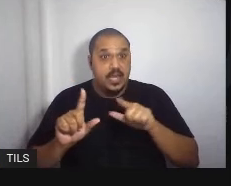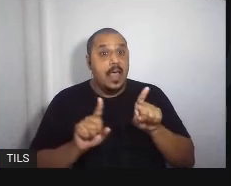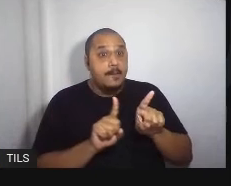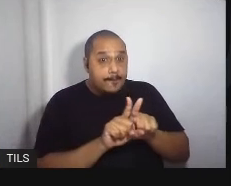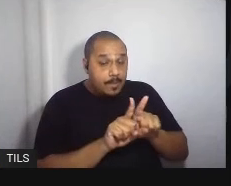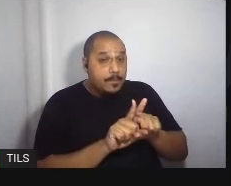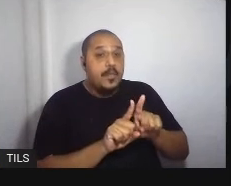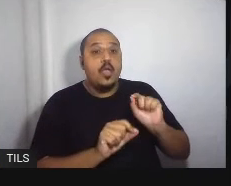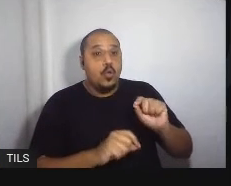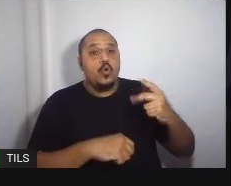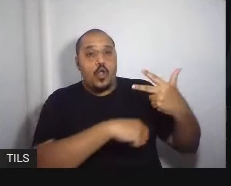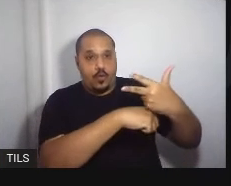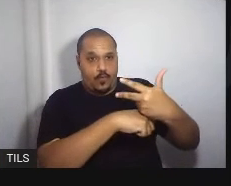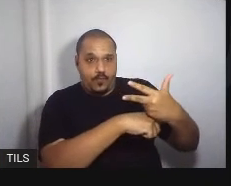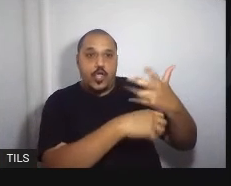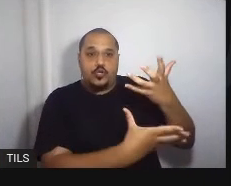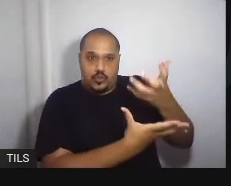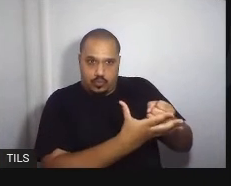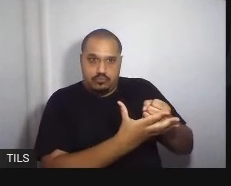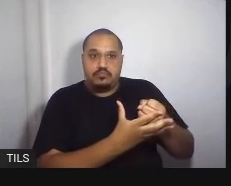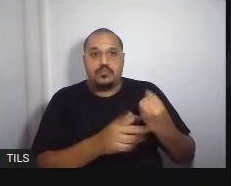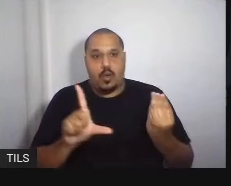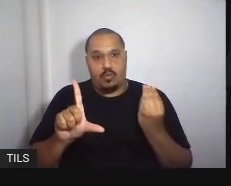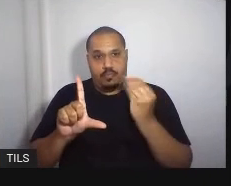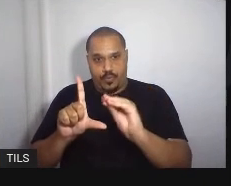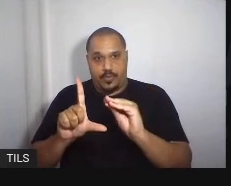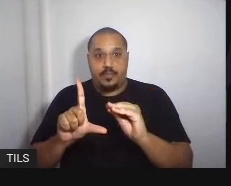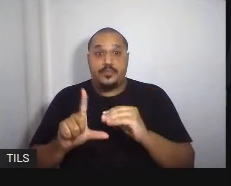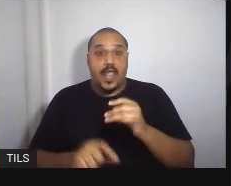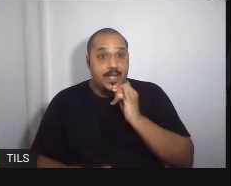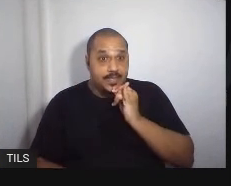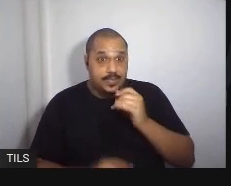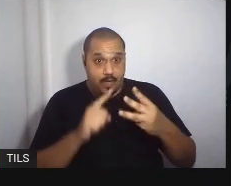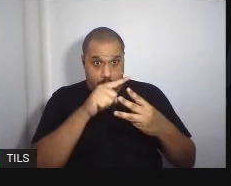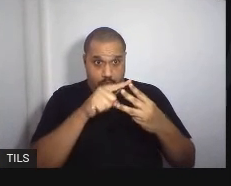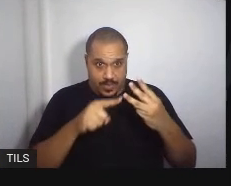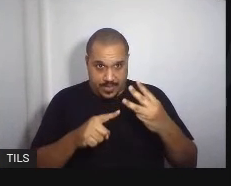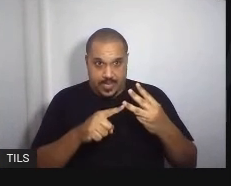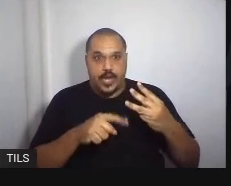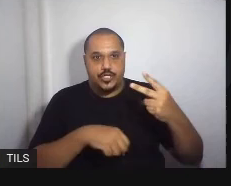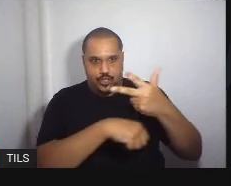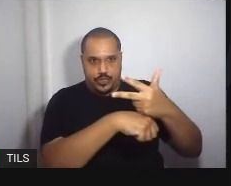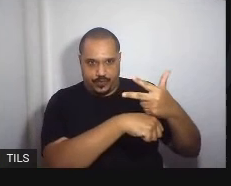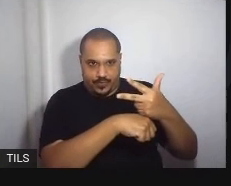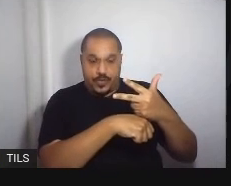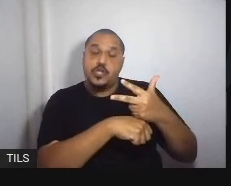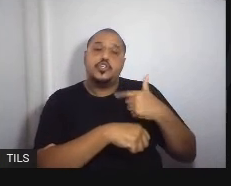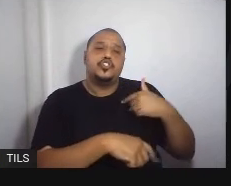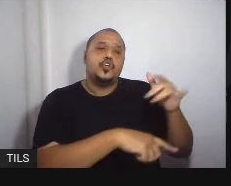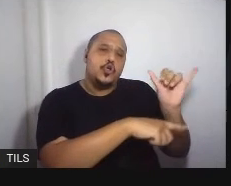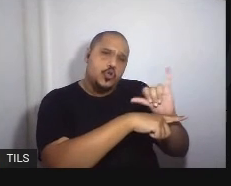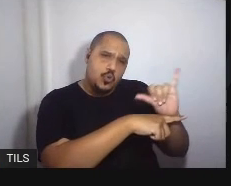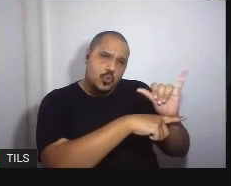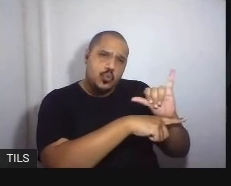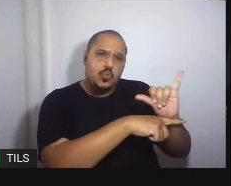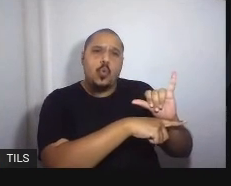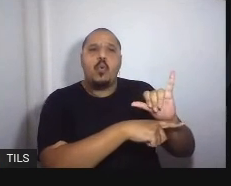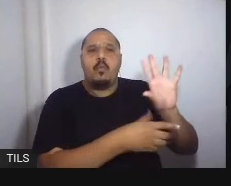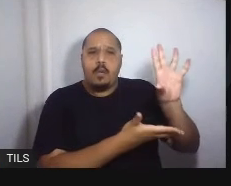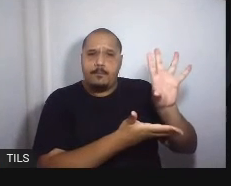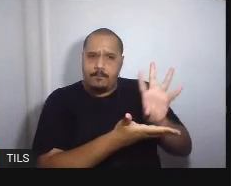recebidas. Então, aqui eu botei o exemplo de 3 vídeos que estão lá no YouTube, mas vocês podem colocar